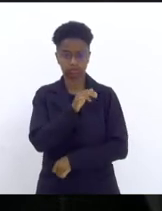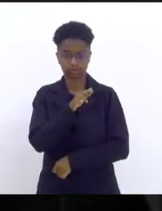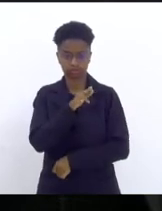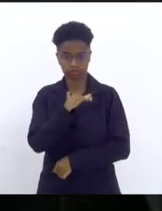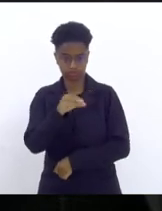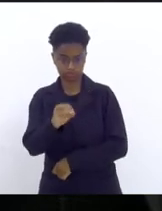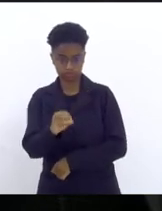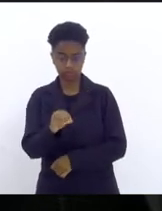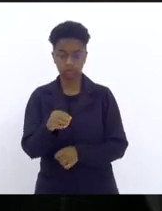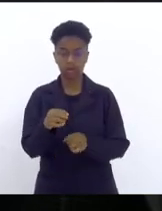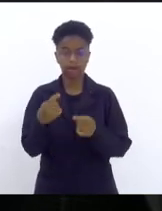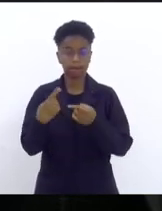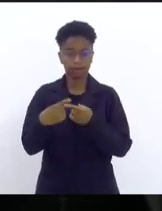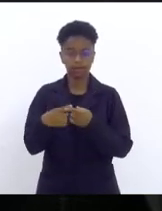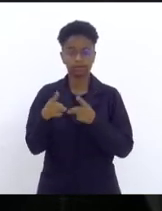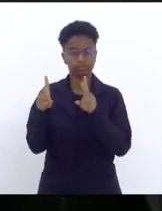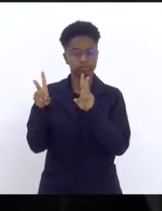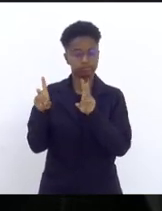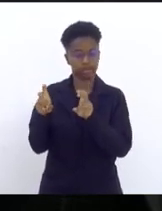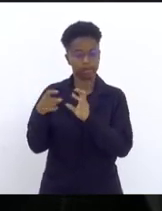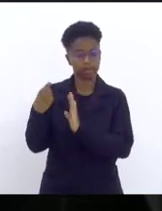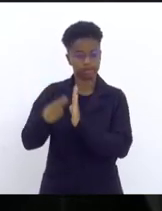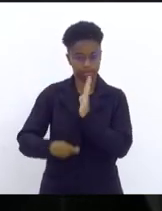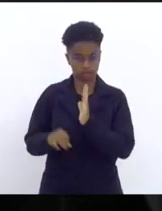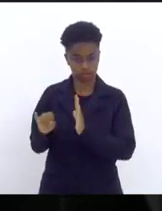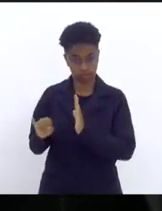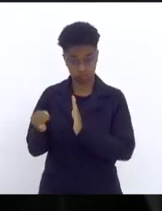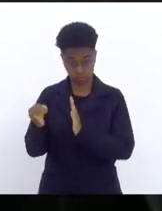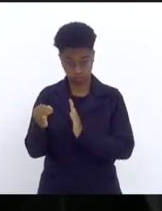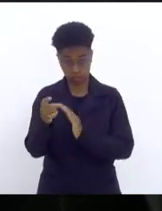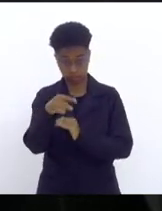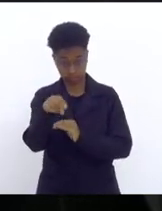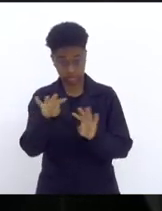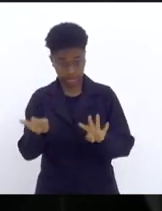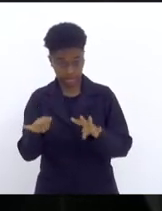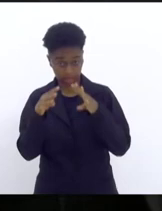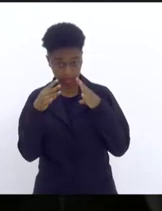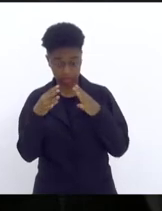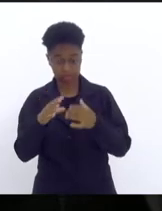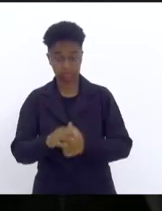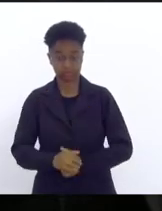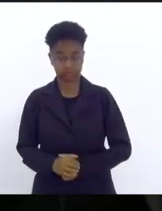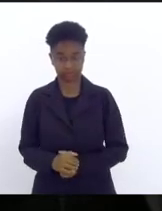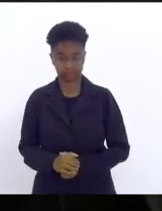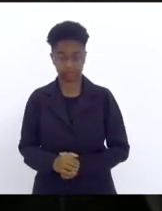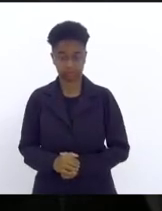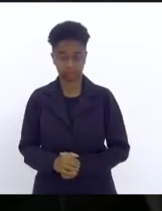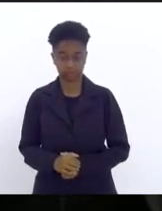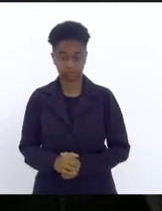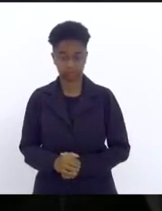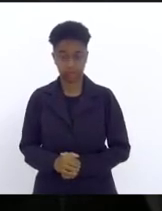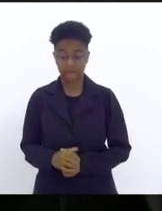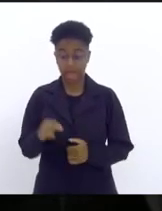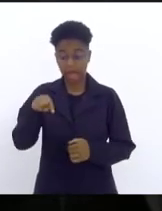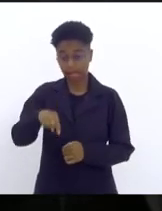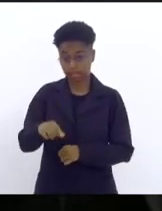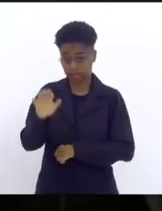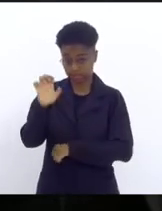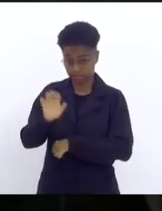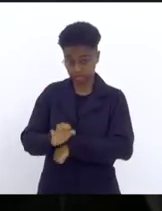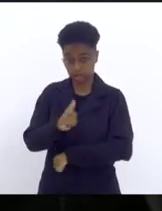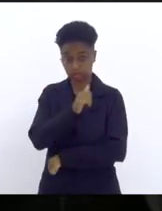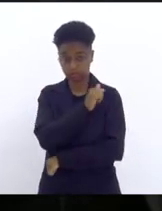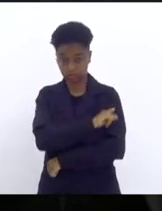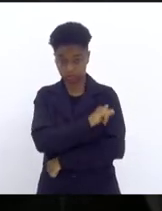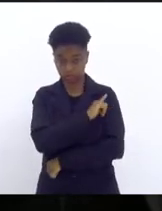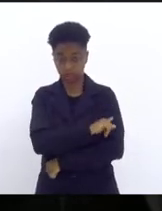termos de taxa de juros vejam vossas o estado do Rio de Janeiro